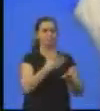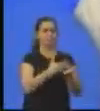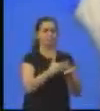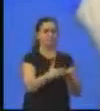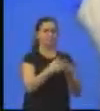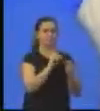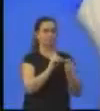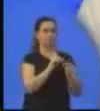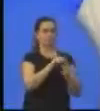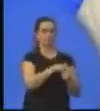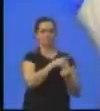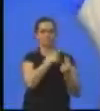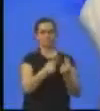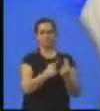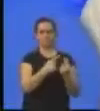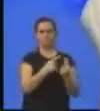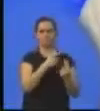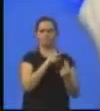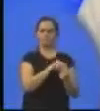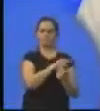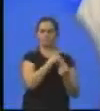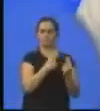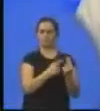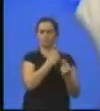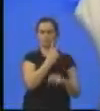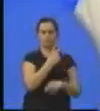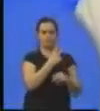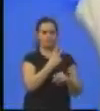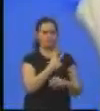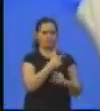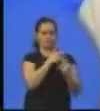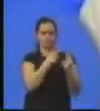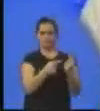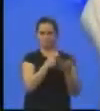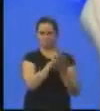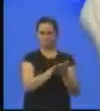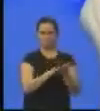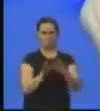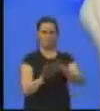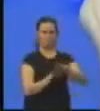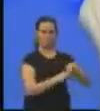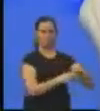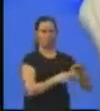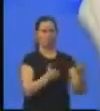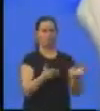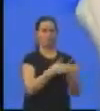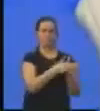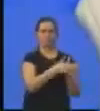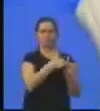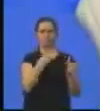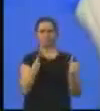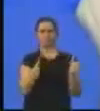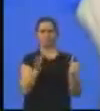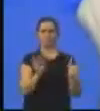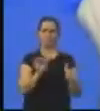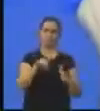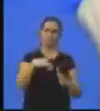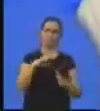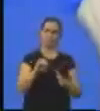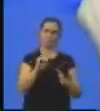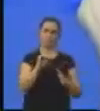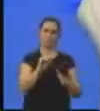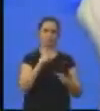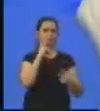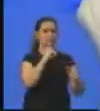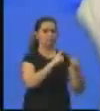ser π, ao invés de ser o período de 2π. Então, dessa forma, nós conseguimos o período da função, quando eu